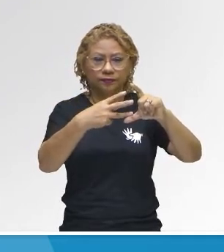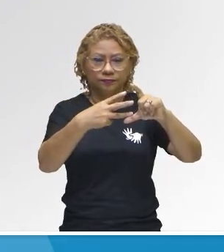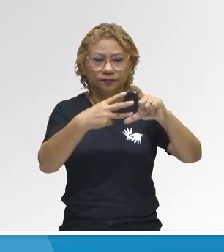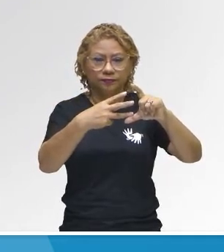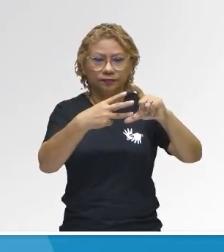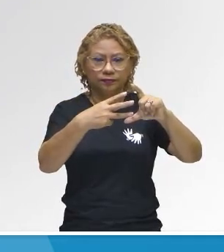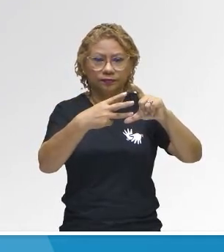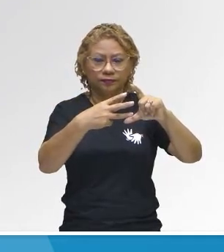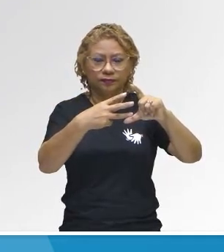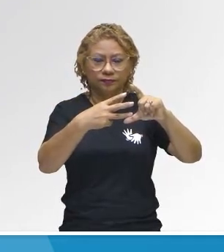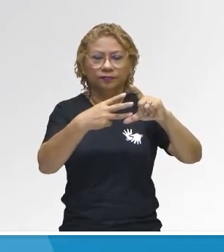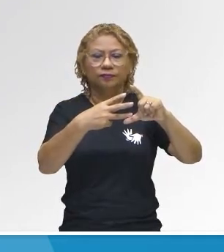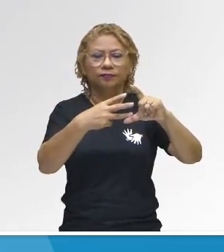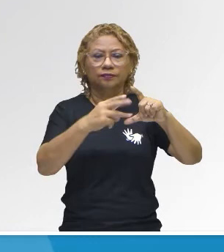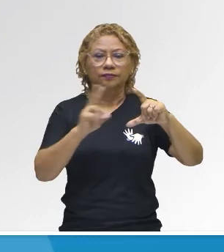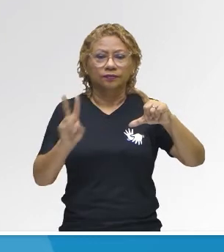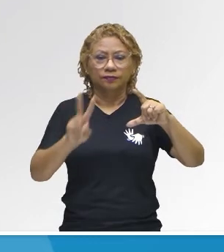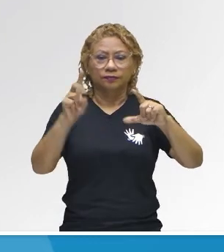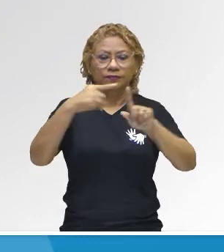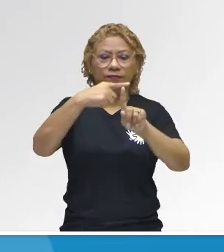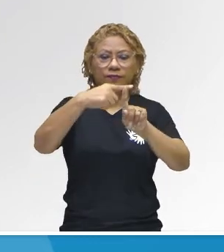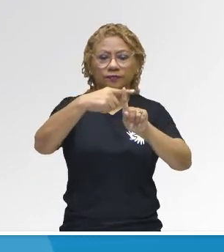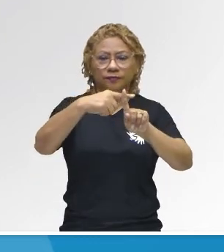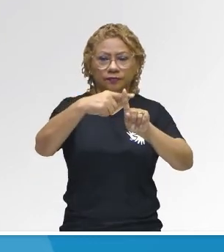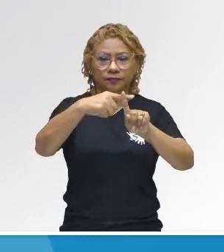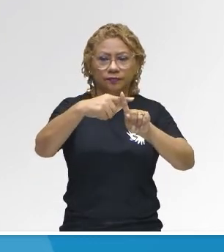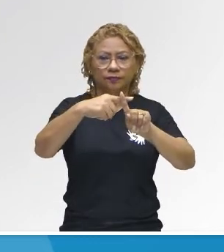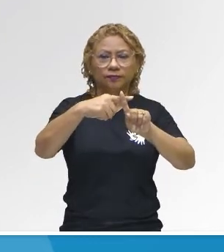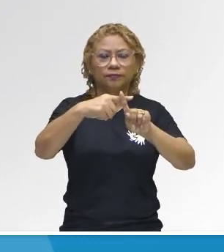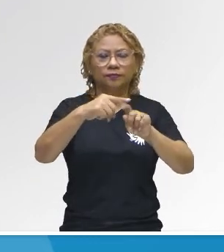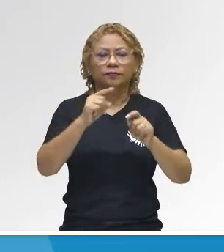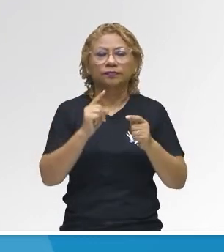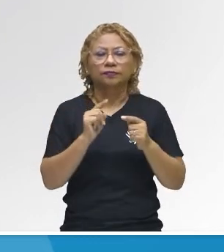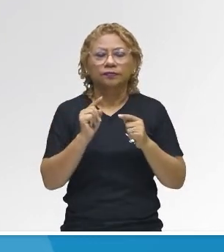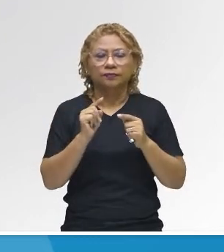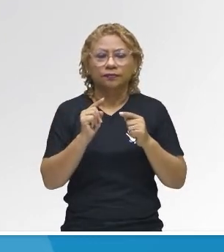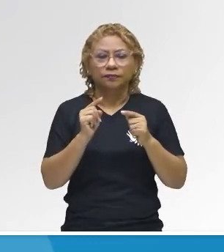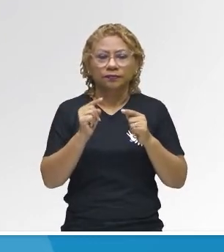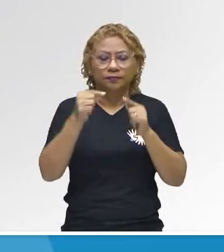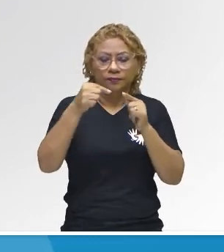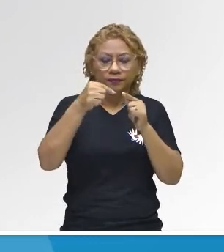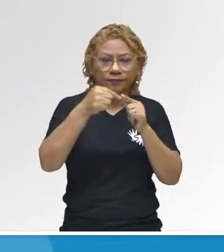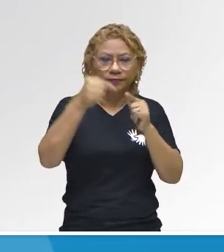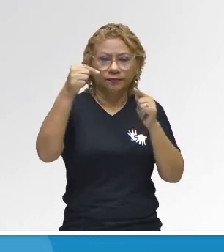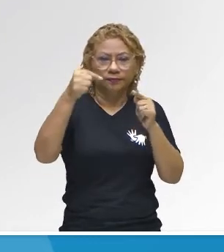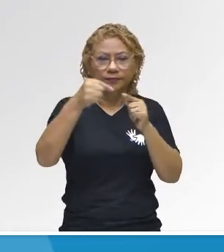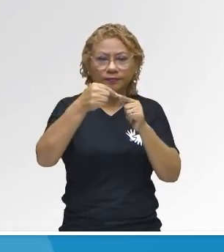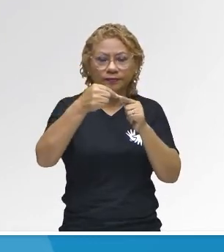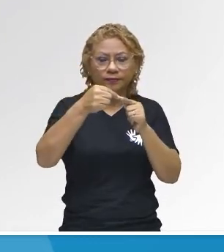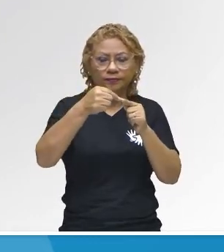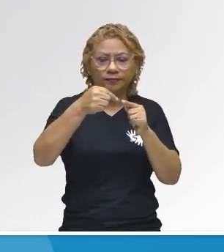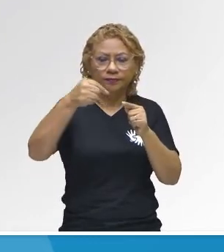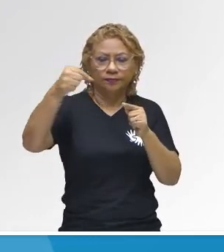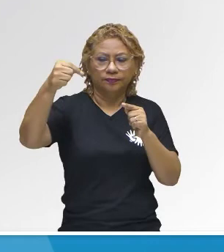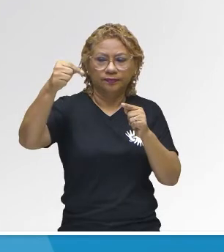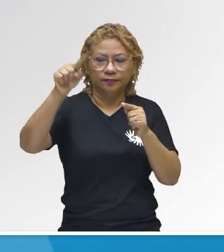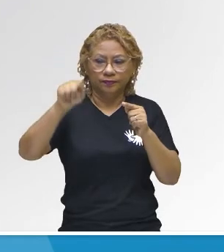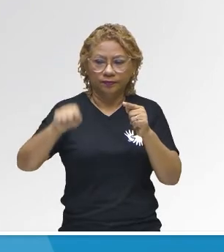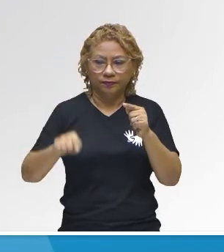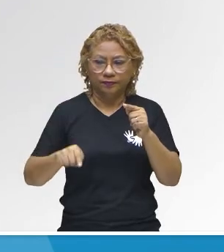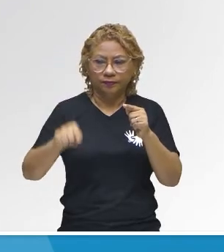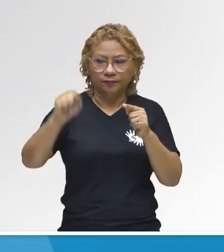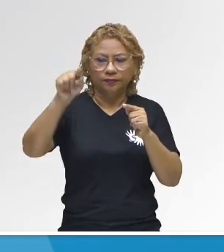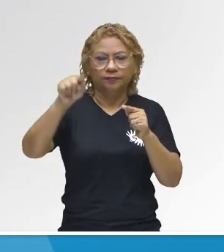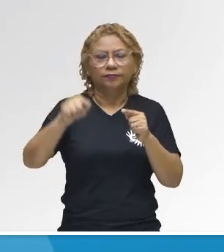ser positivos. Por quê? Porque o seu prolongamento vai estar aqui no primeiro quadrante, que são os